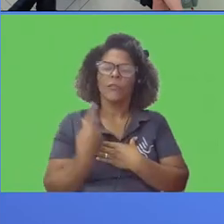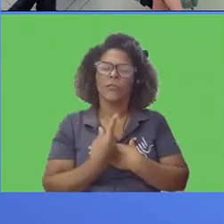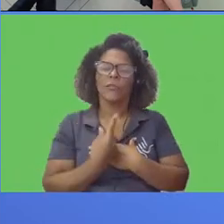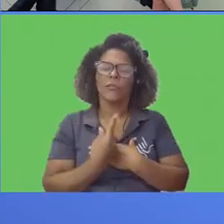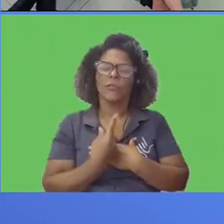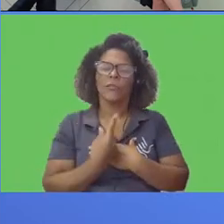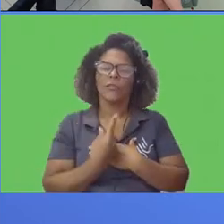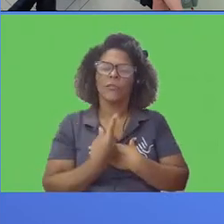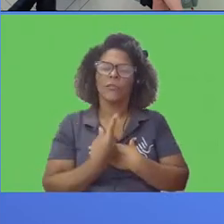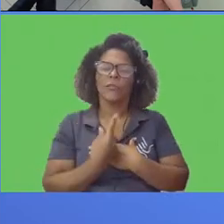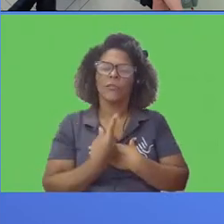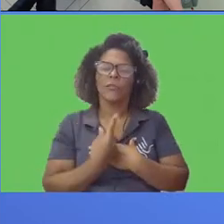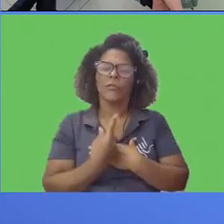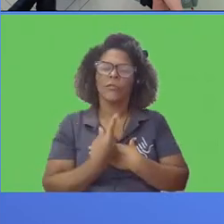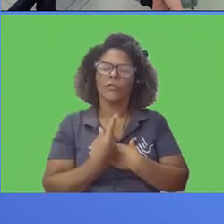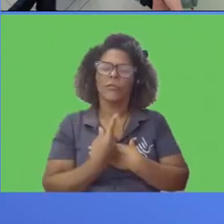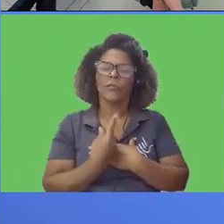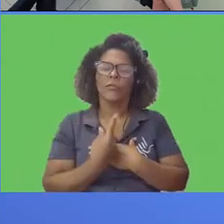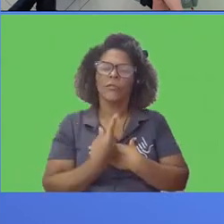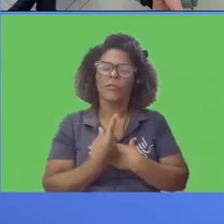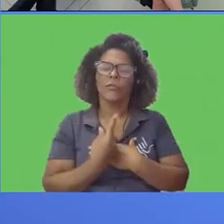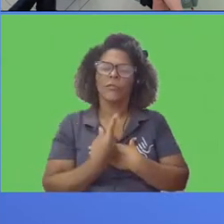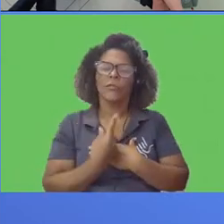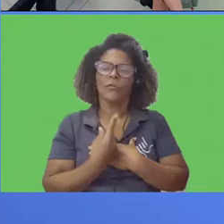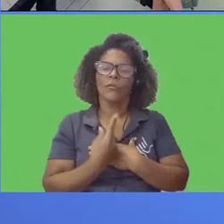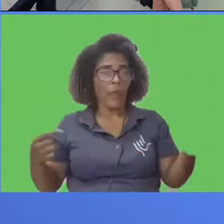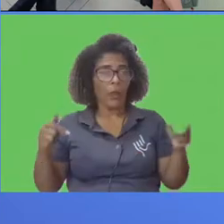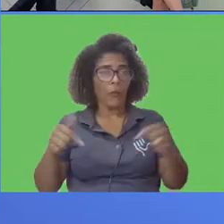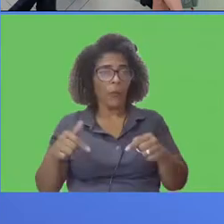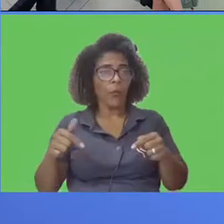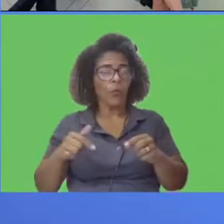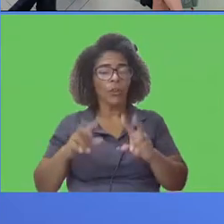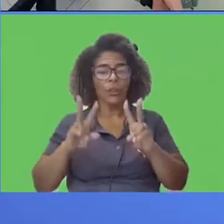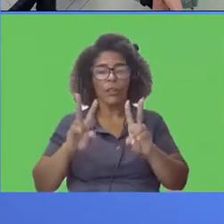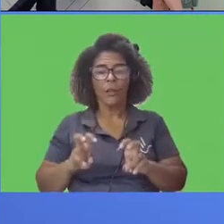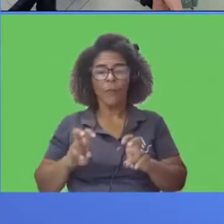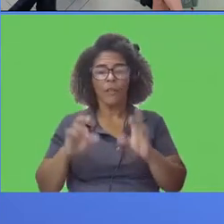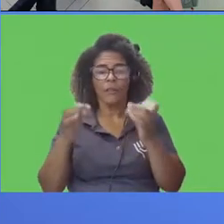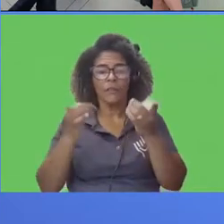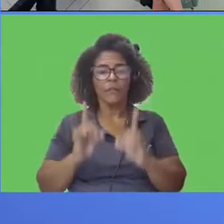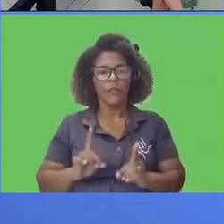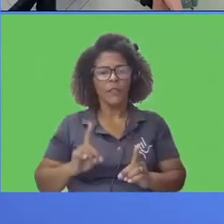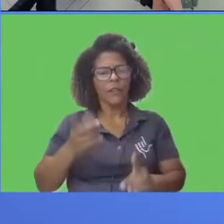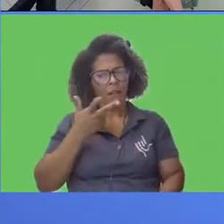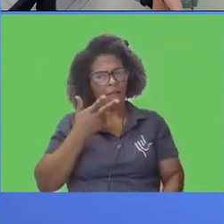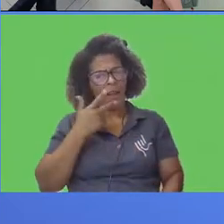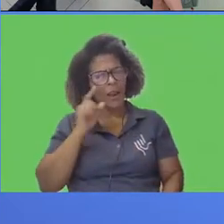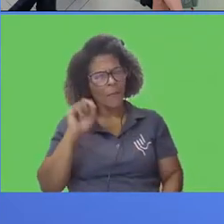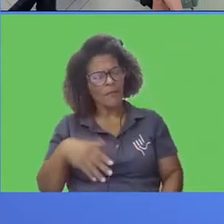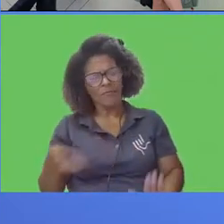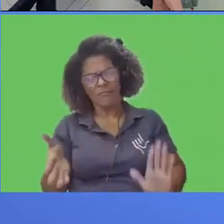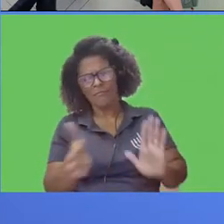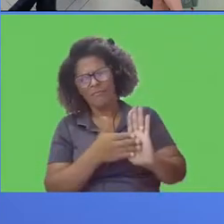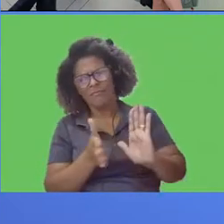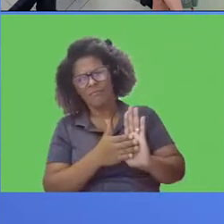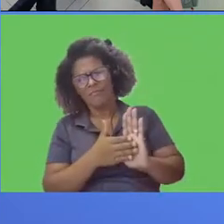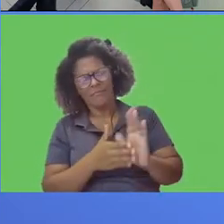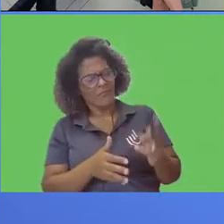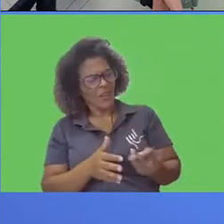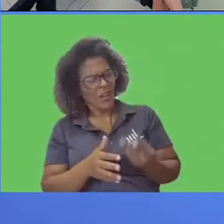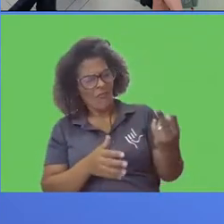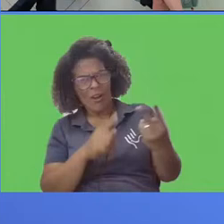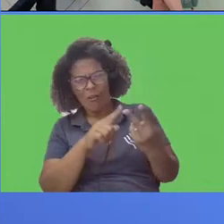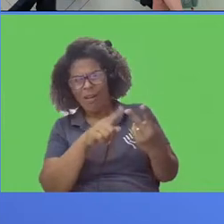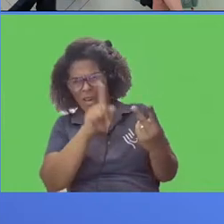Talvez a grande contribuição aqui, né, da temática da deficiência é colocar em xeque todos esses valores mesmo que a gente